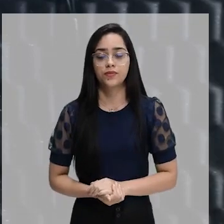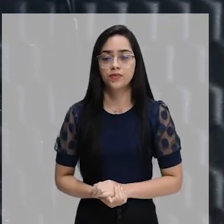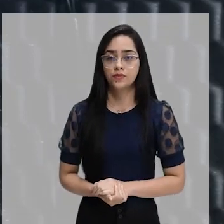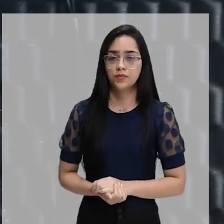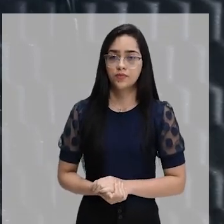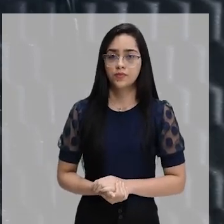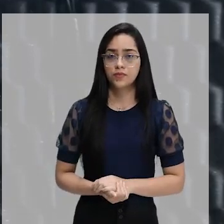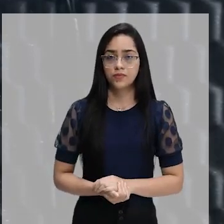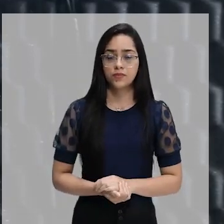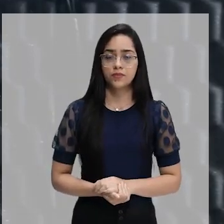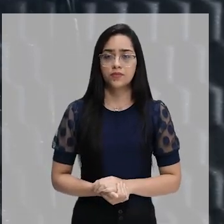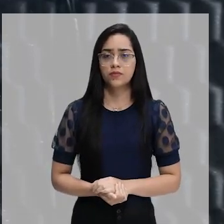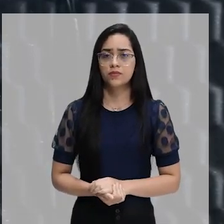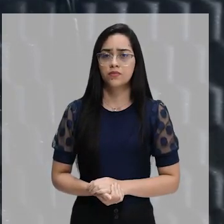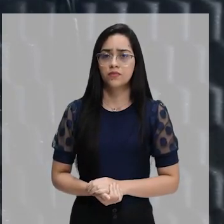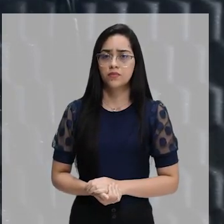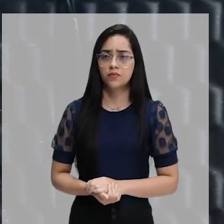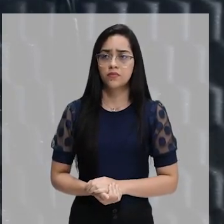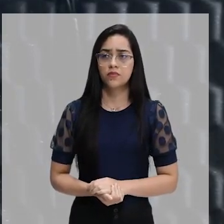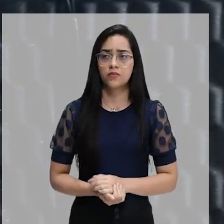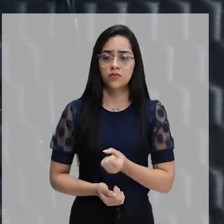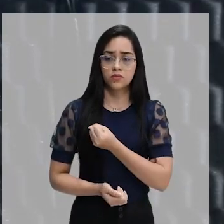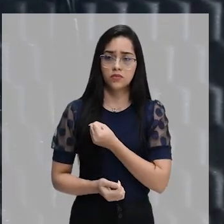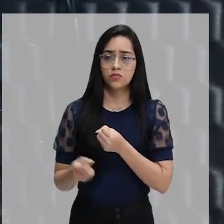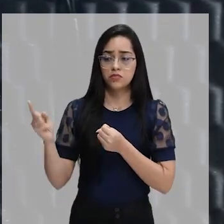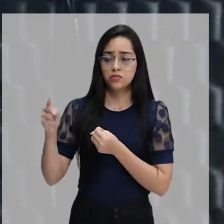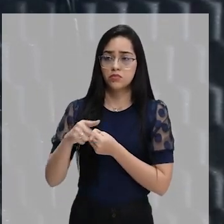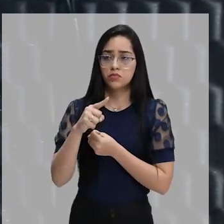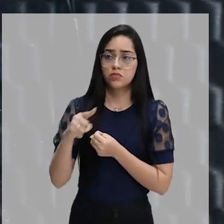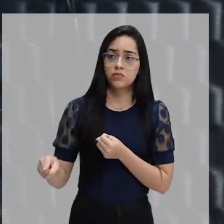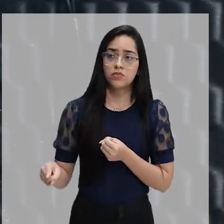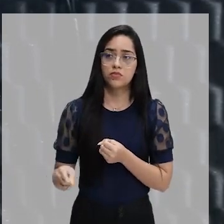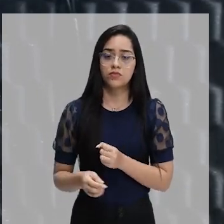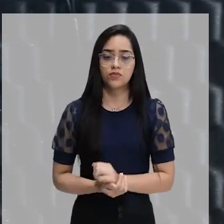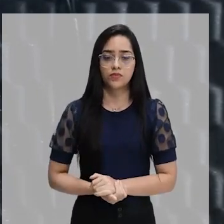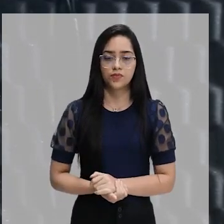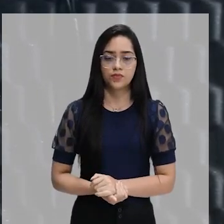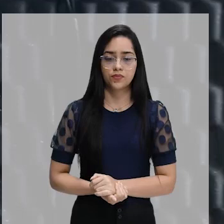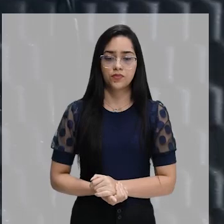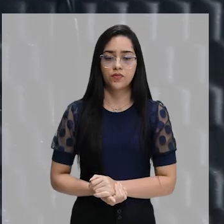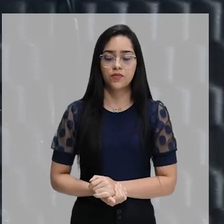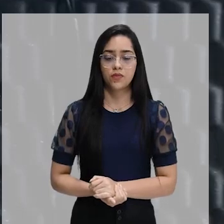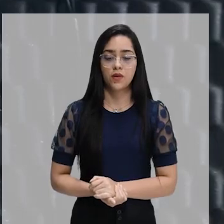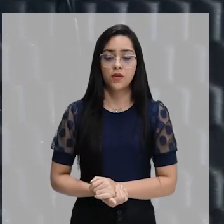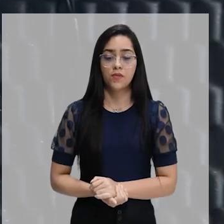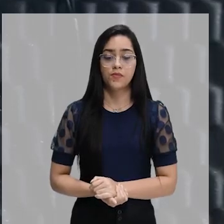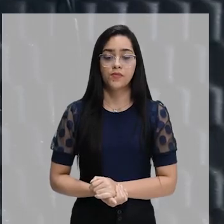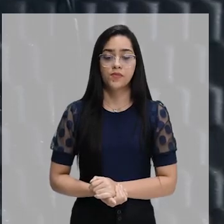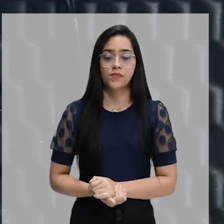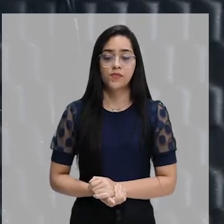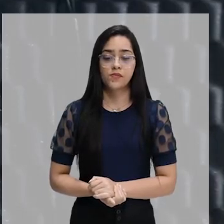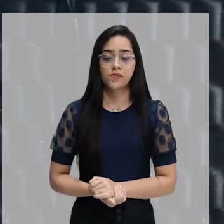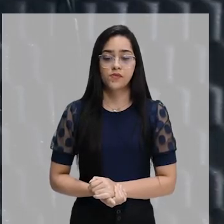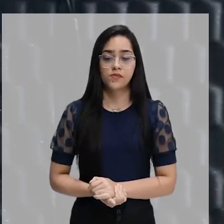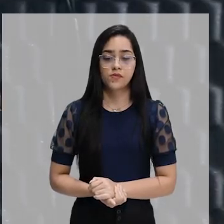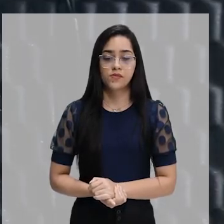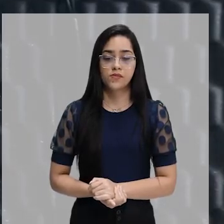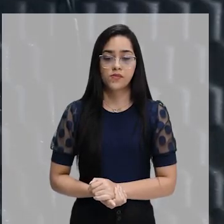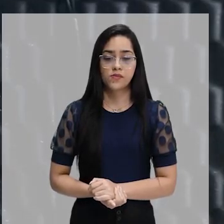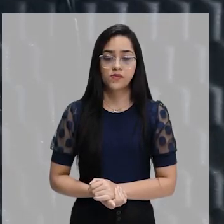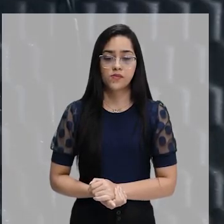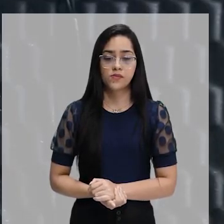do romantismo. Então, o número 2 aqui eu posso descartar. Então, já sei que eu tenho aqui o número 1. O número 4, linguagem natural